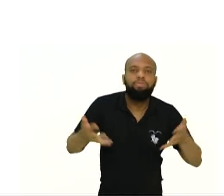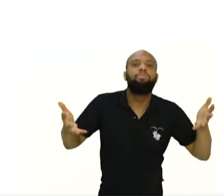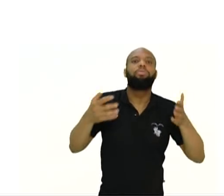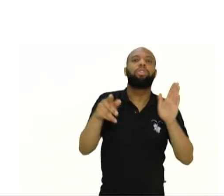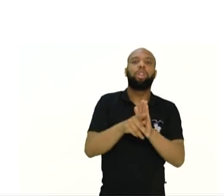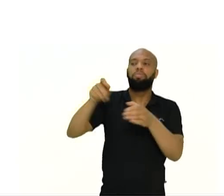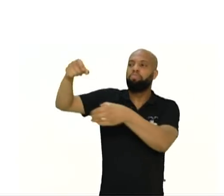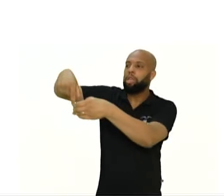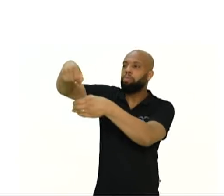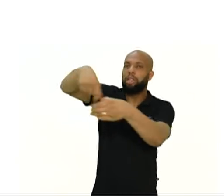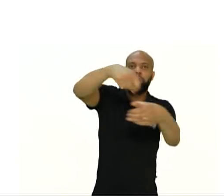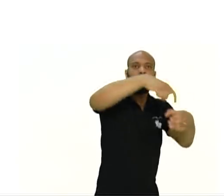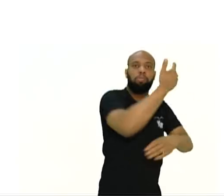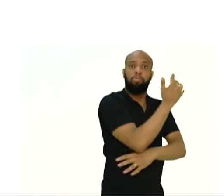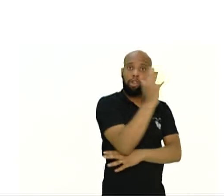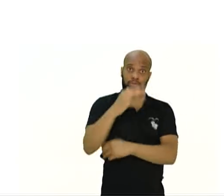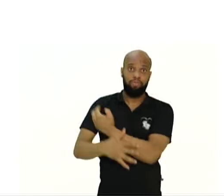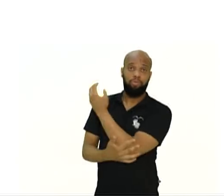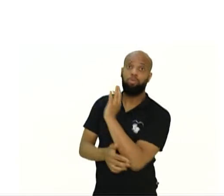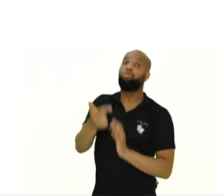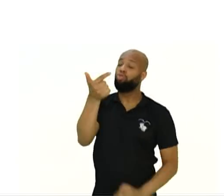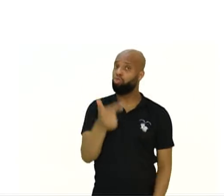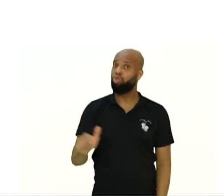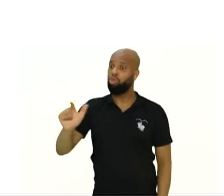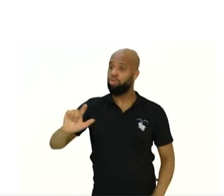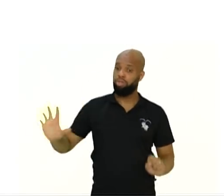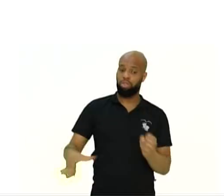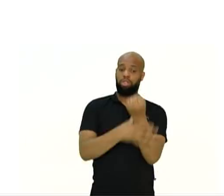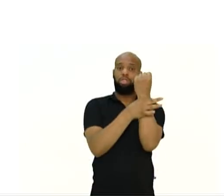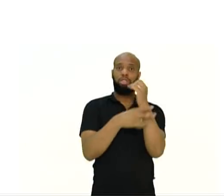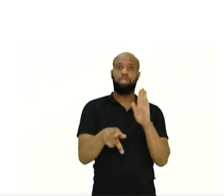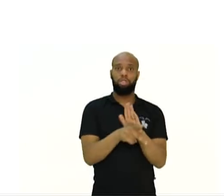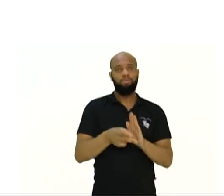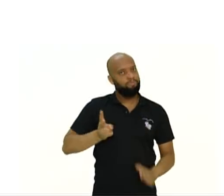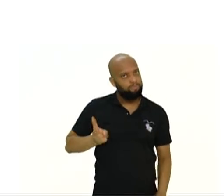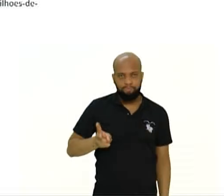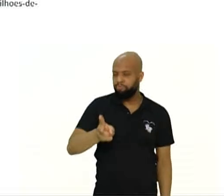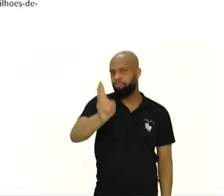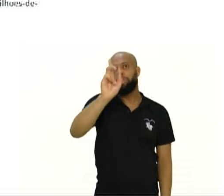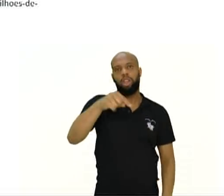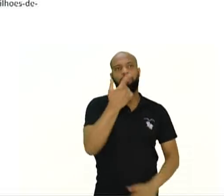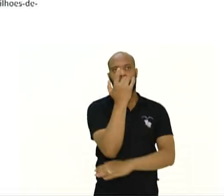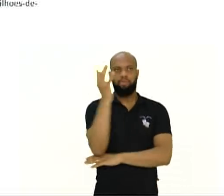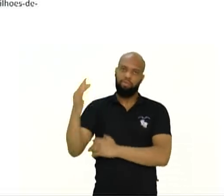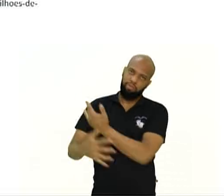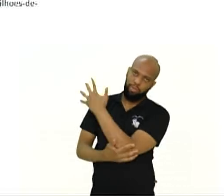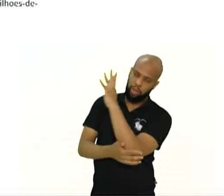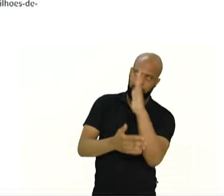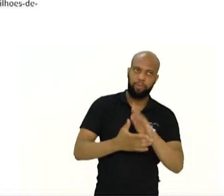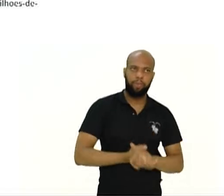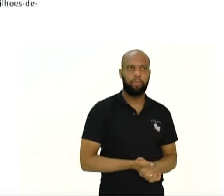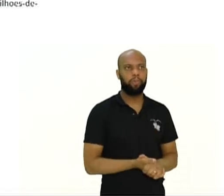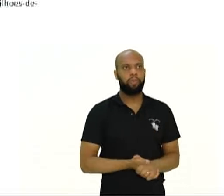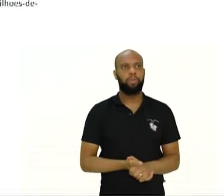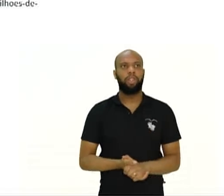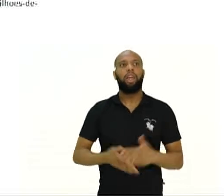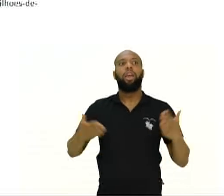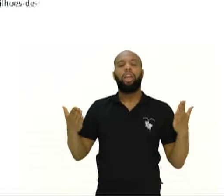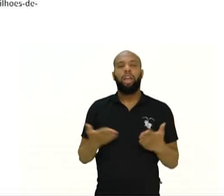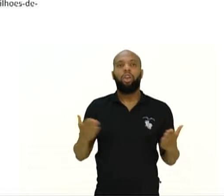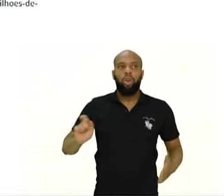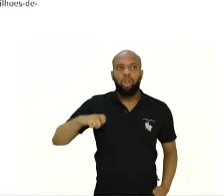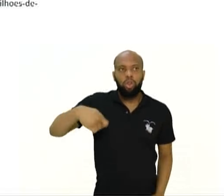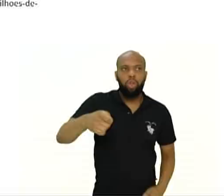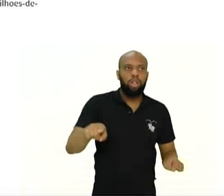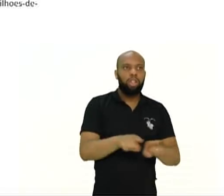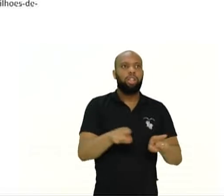de reflorestamento, garantindo assim a sua matéria-prima, que são as florestas. E agora falando um